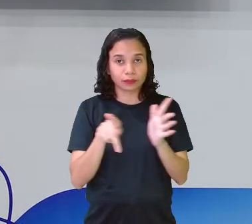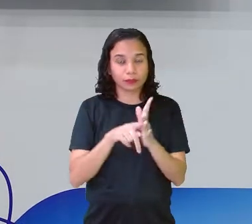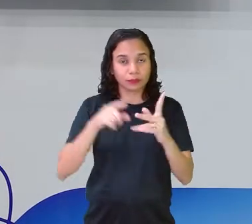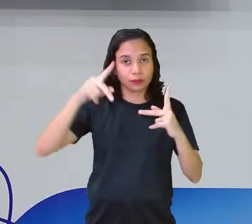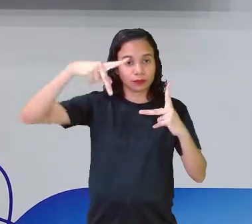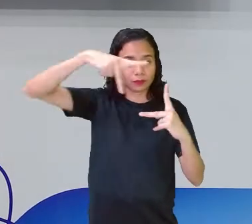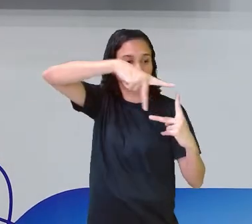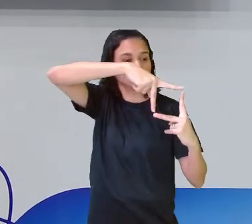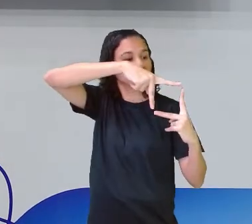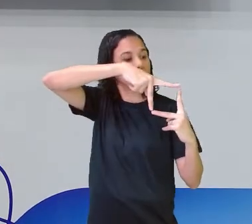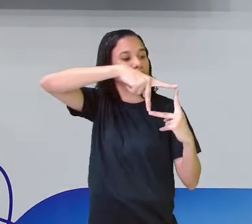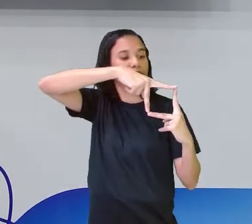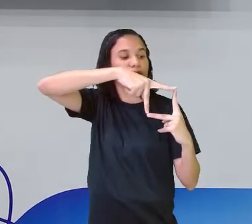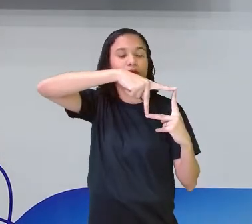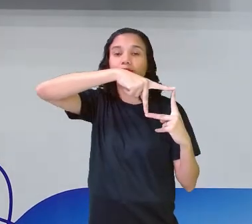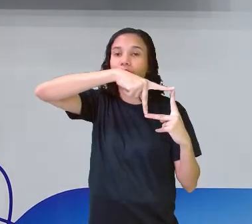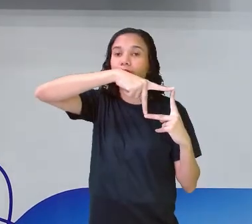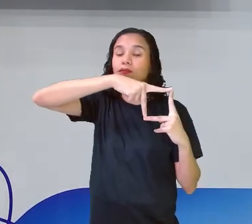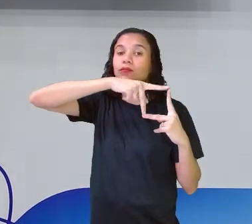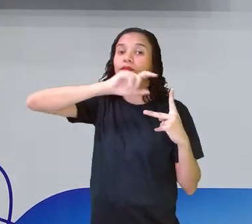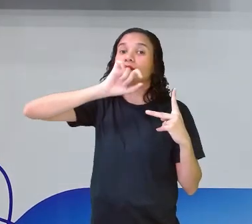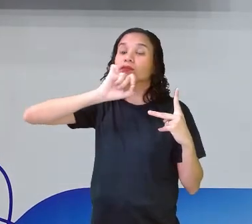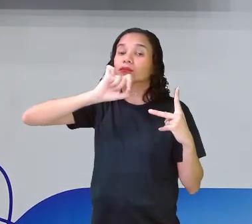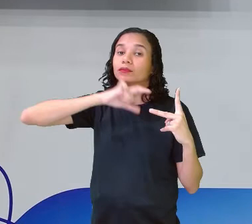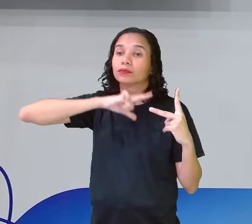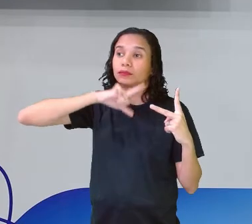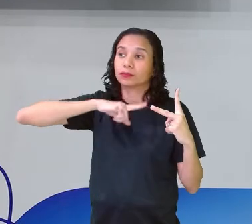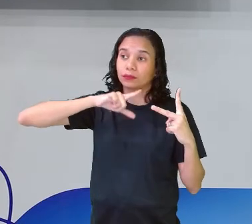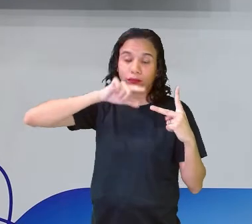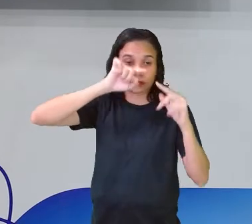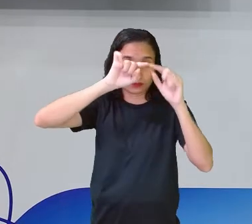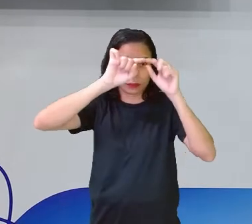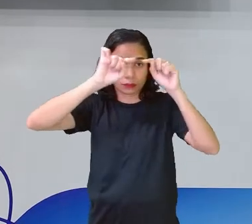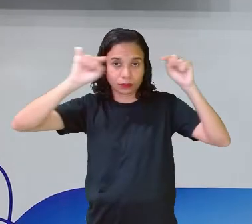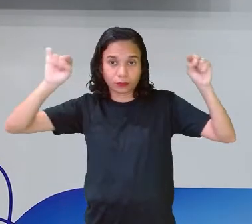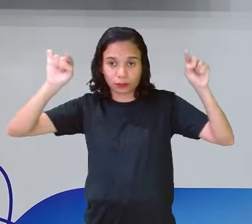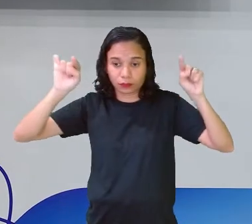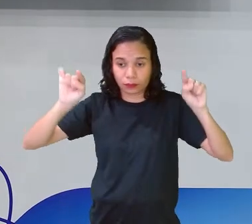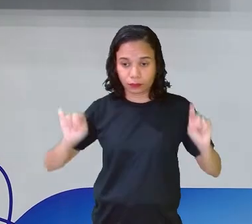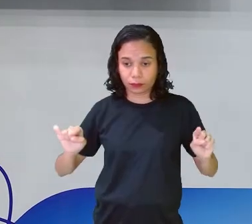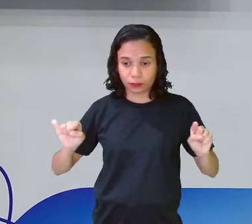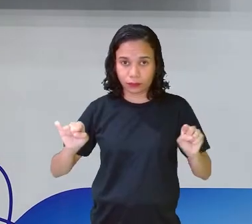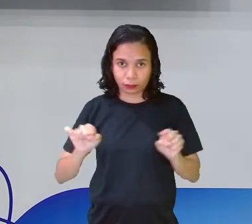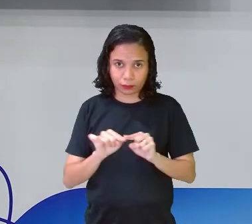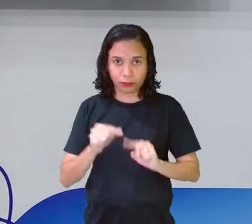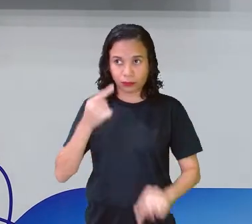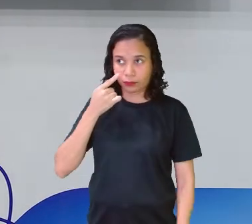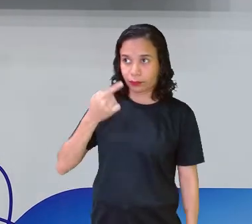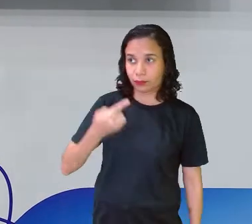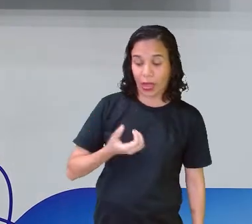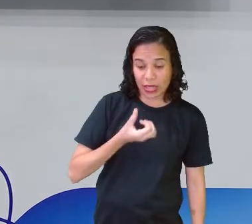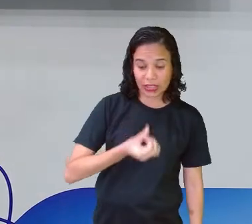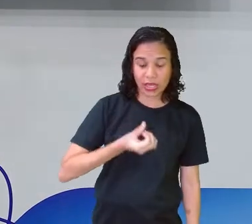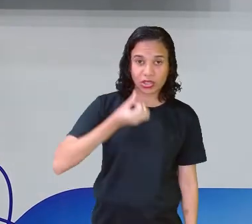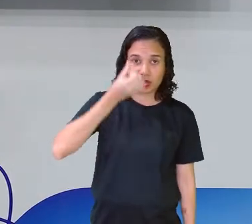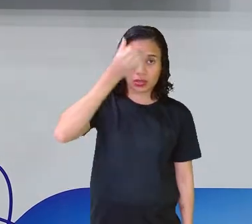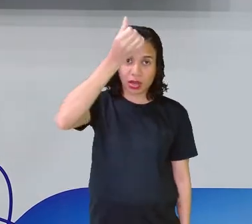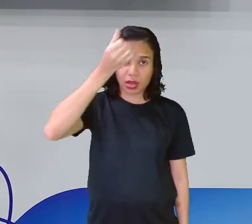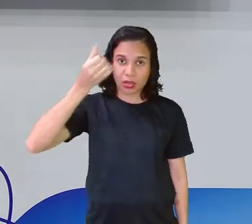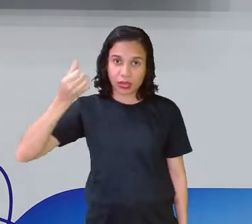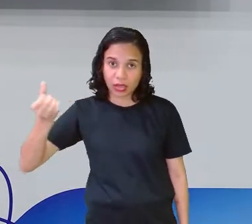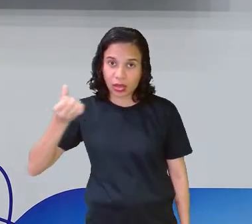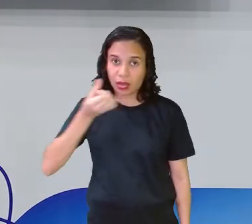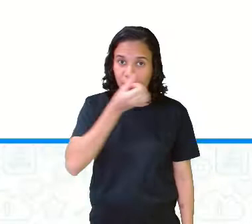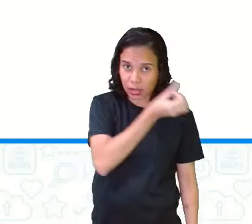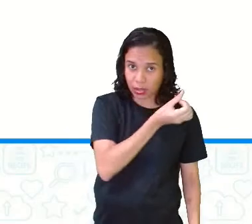é o quadrado, onde eu tenho o tamanho de cada lado. Lembra que quadrado